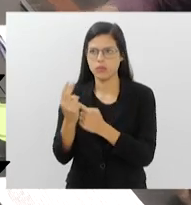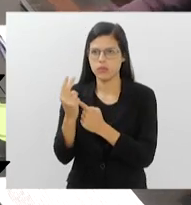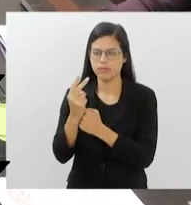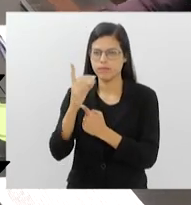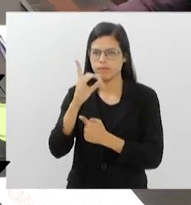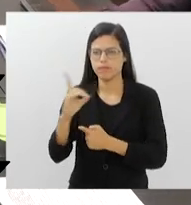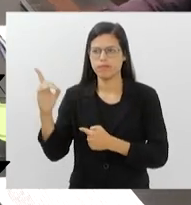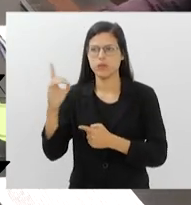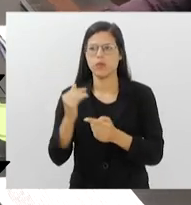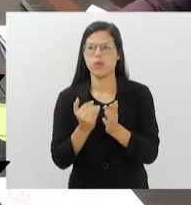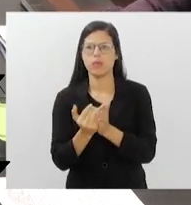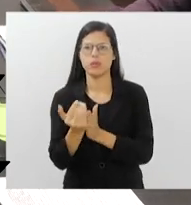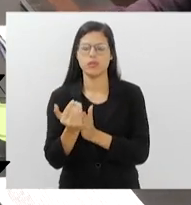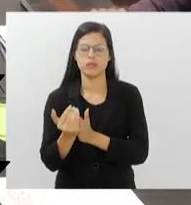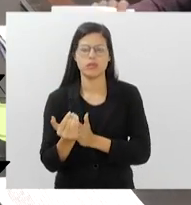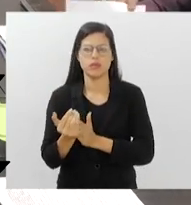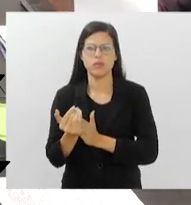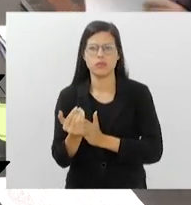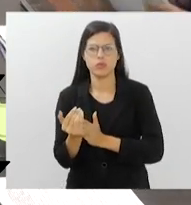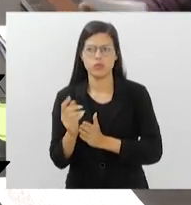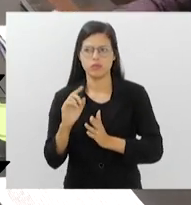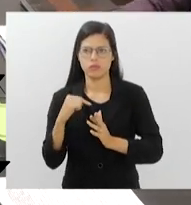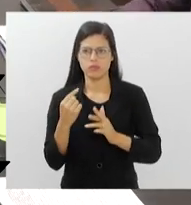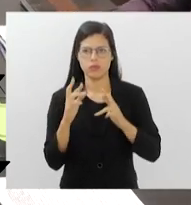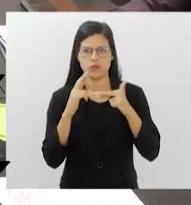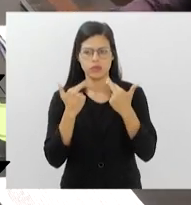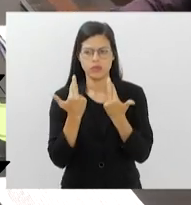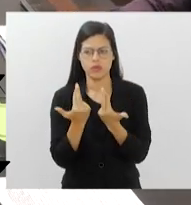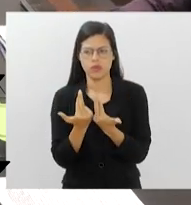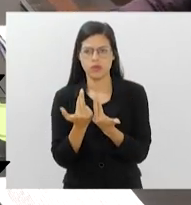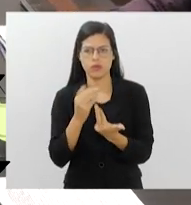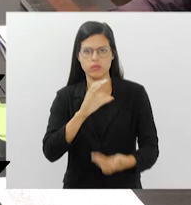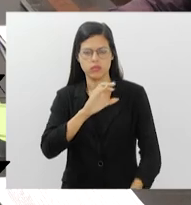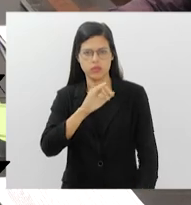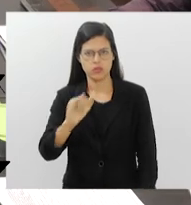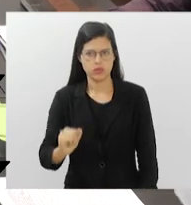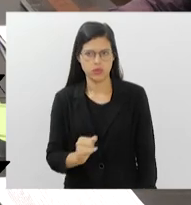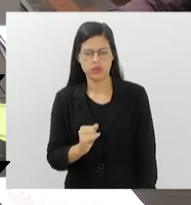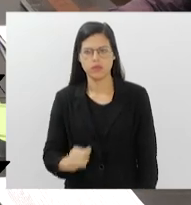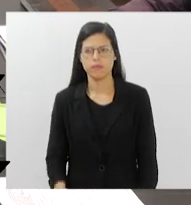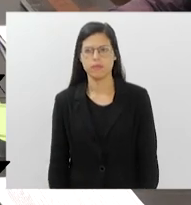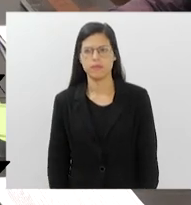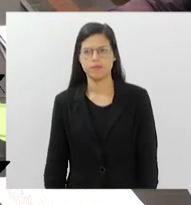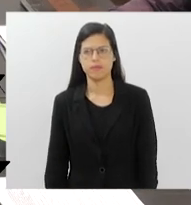damos início Então a nossa reunião da comissão de constitui